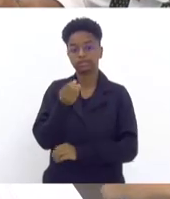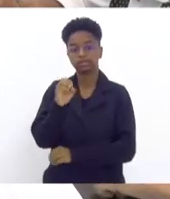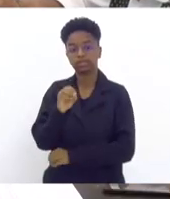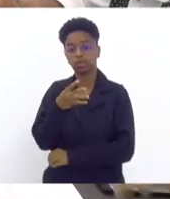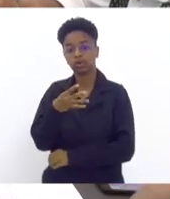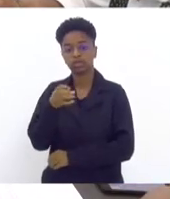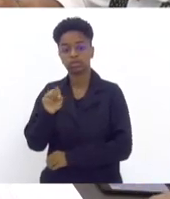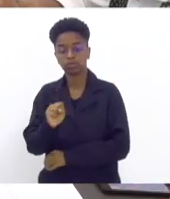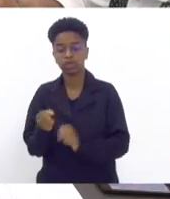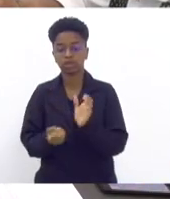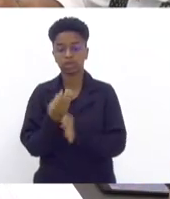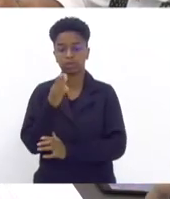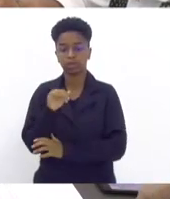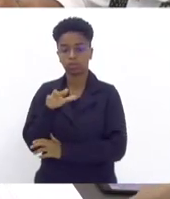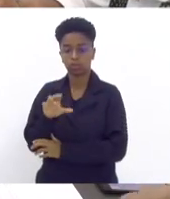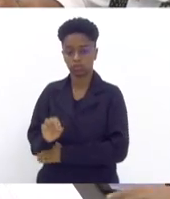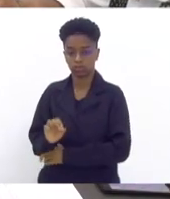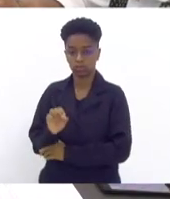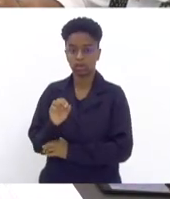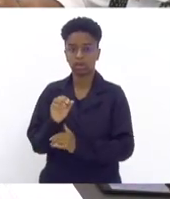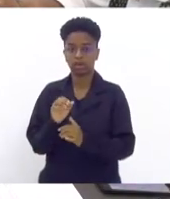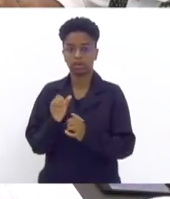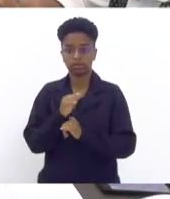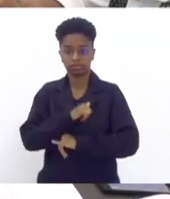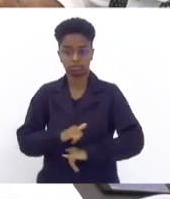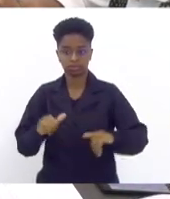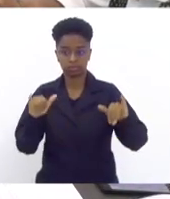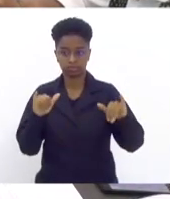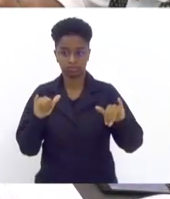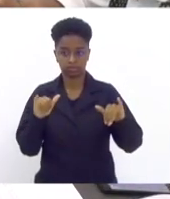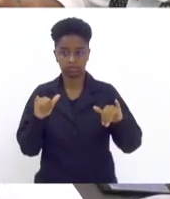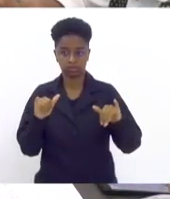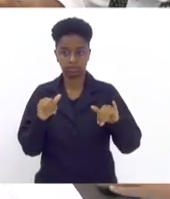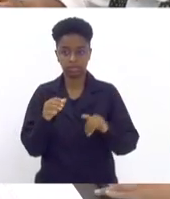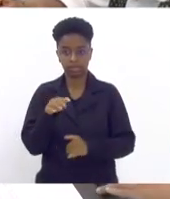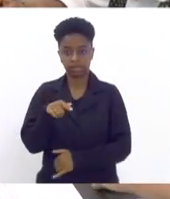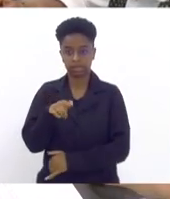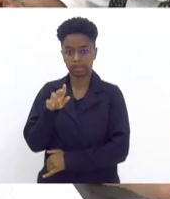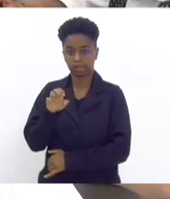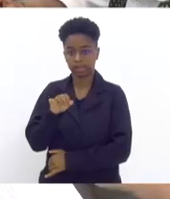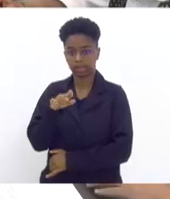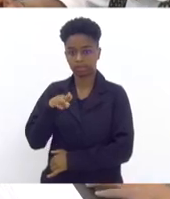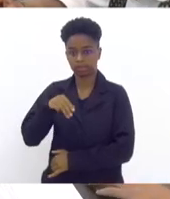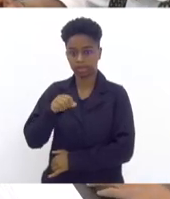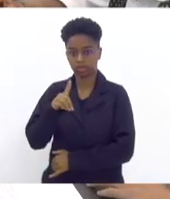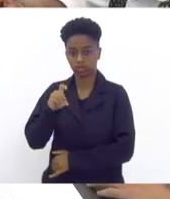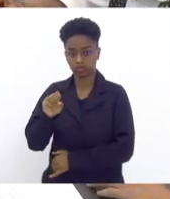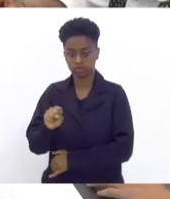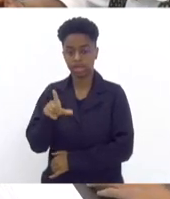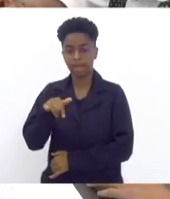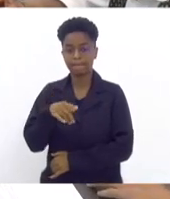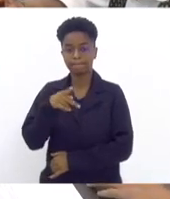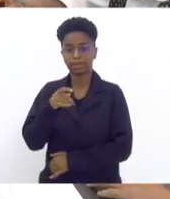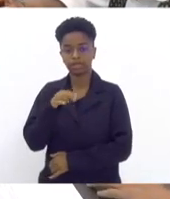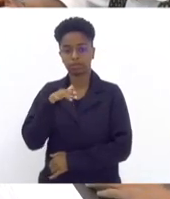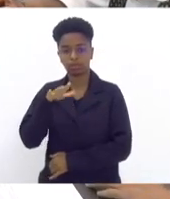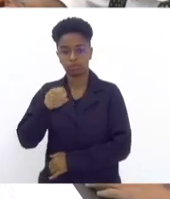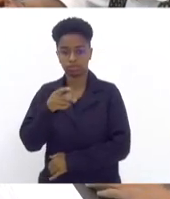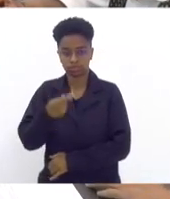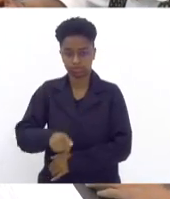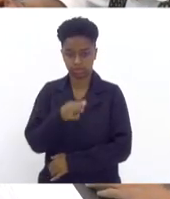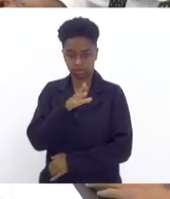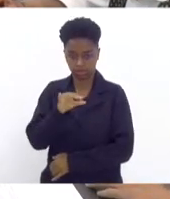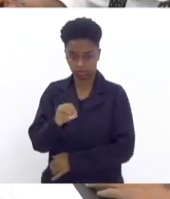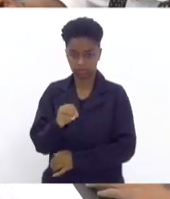de autoria do deputado Bruno Dauari, que declara queimados Futebol Clube, Patrimônio Cultural e Material do Estado do Rio de Janeiro. Para aparecer,